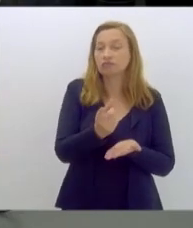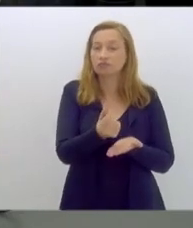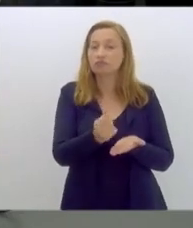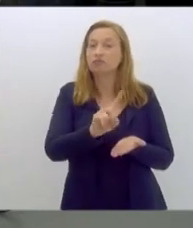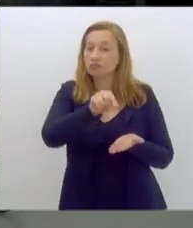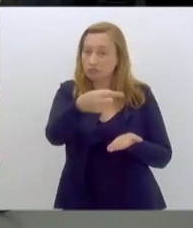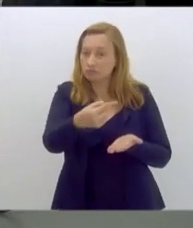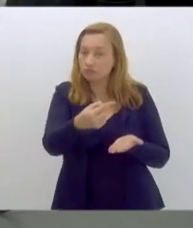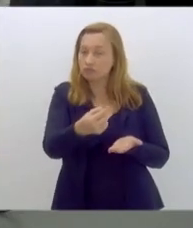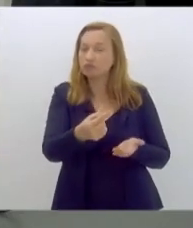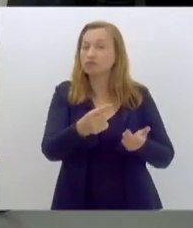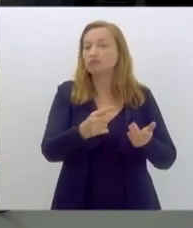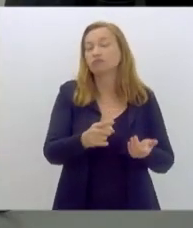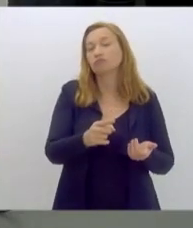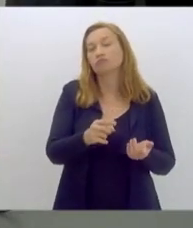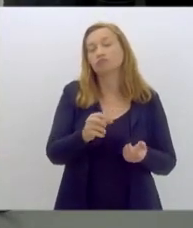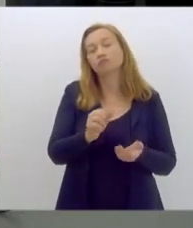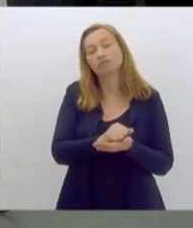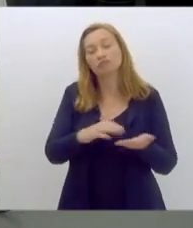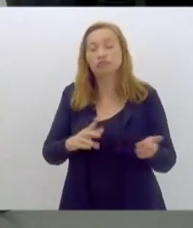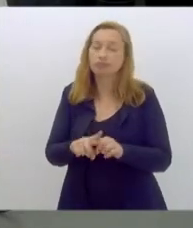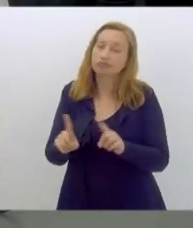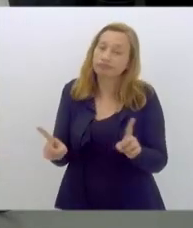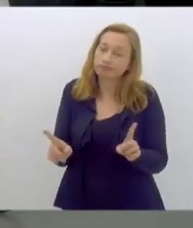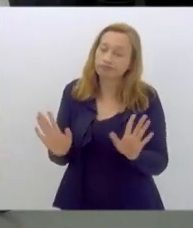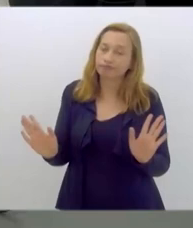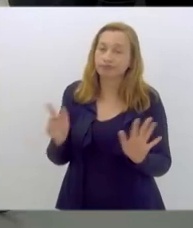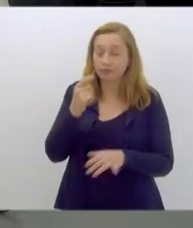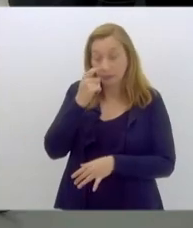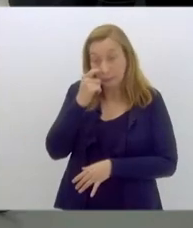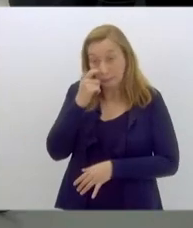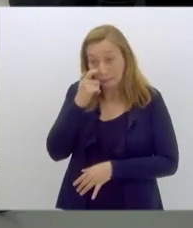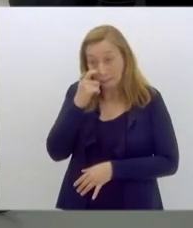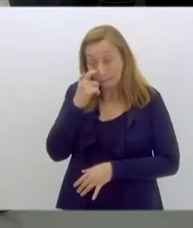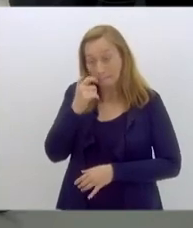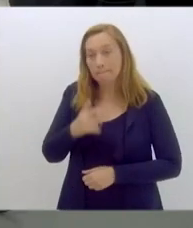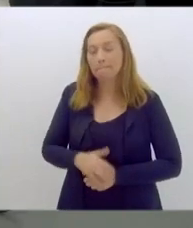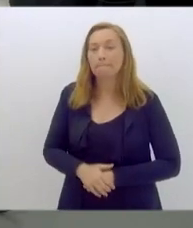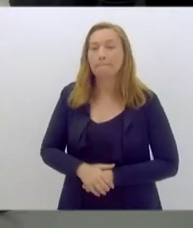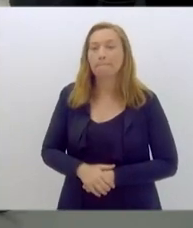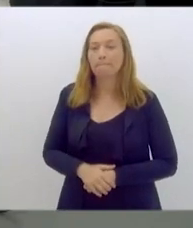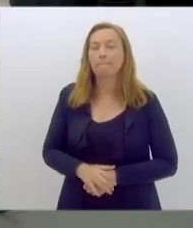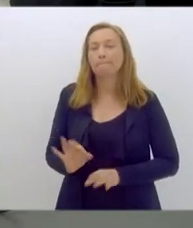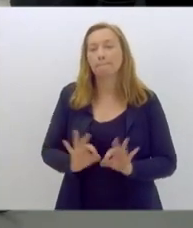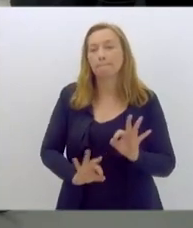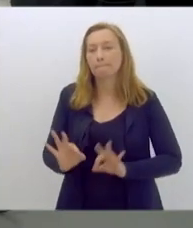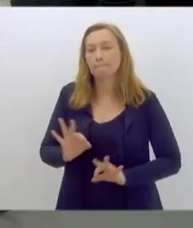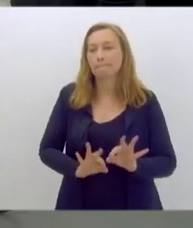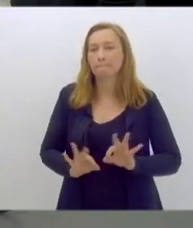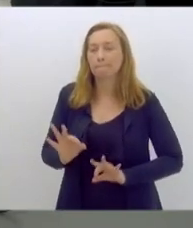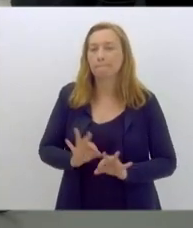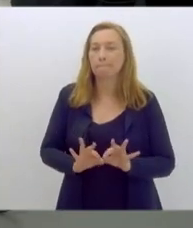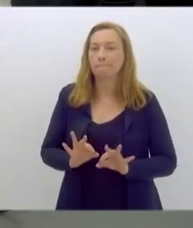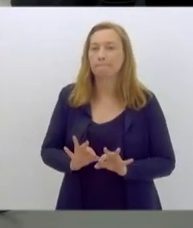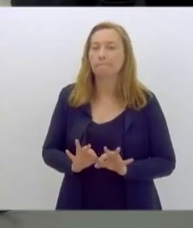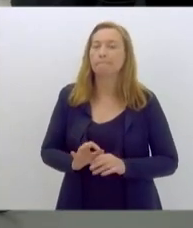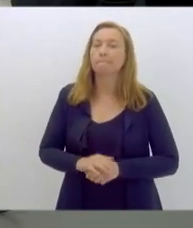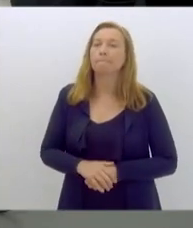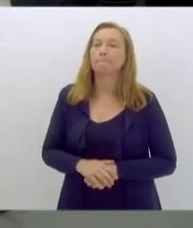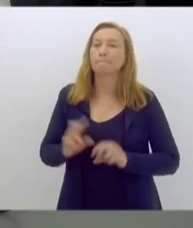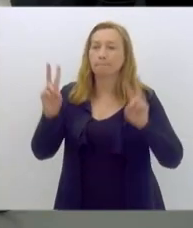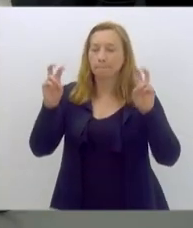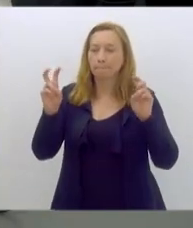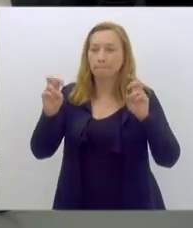eventualmente para outra as atividades mas é a elaboração considerou esses aspectos